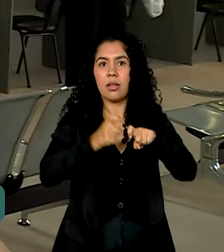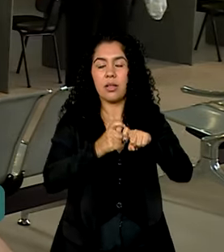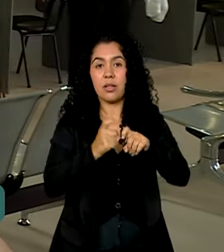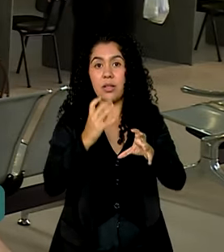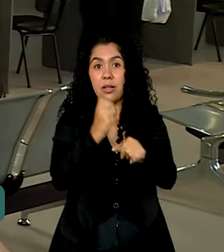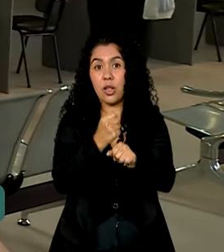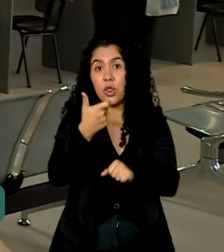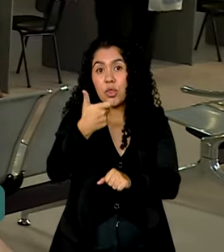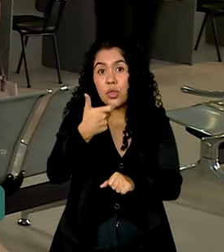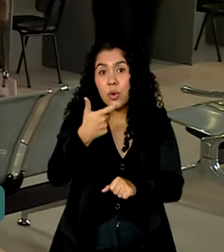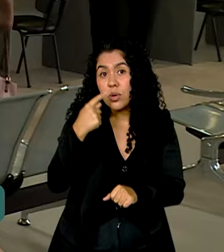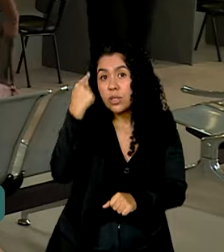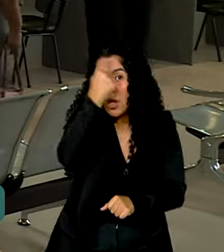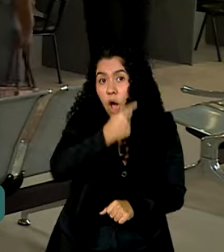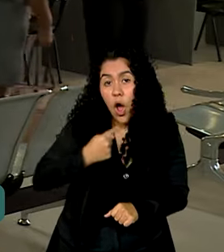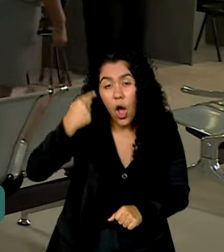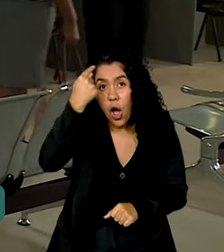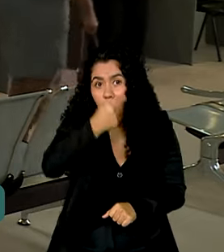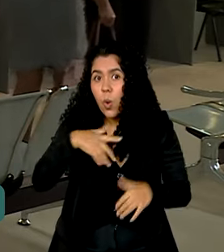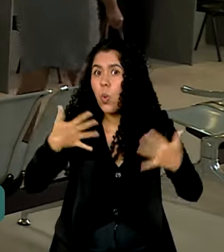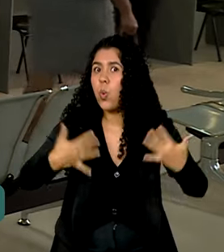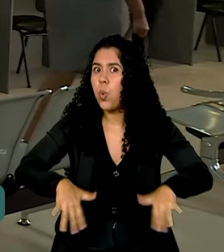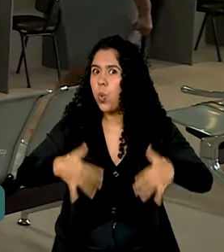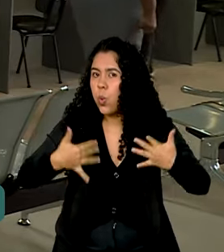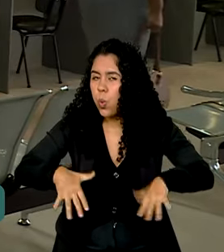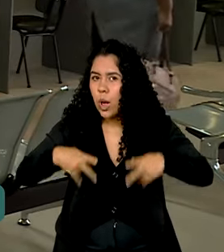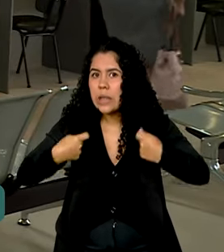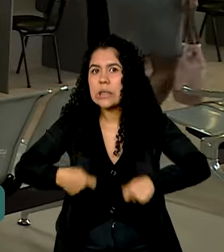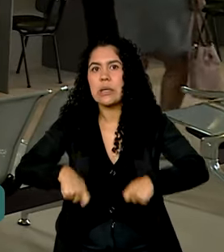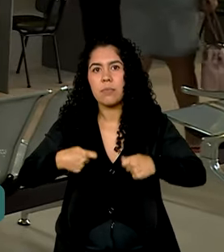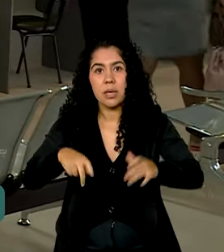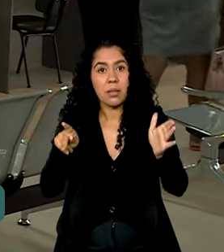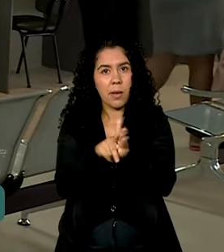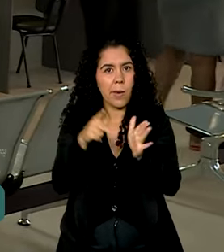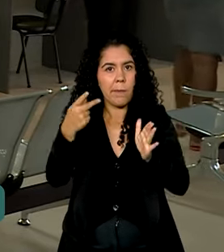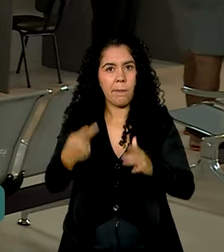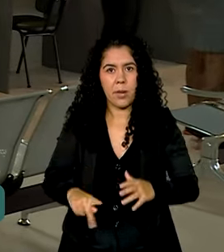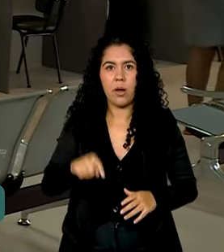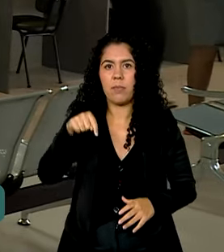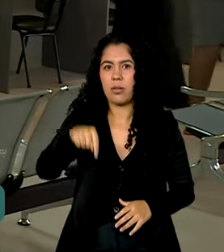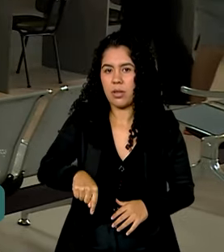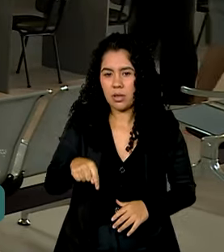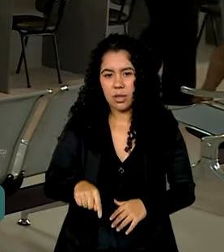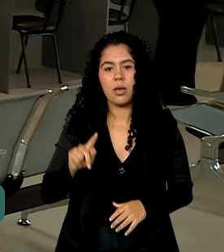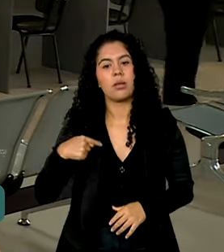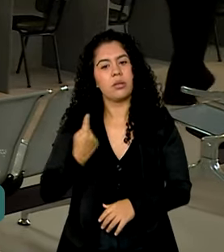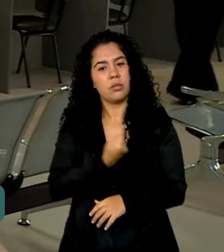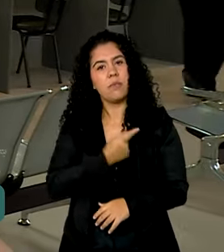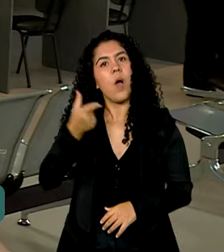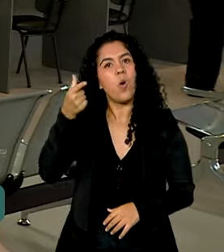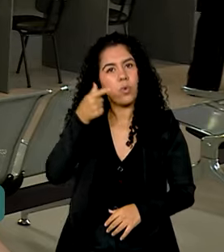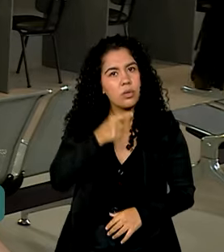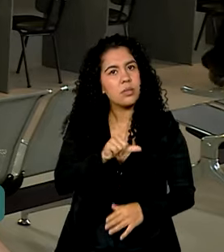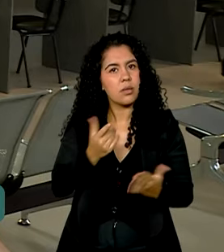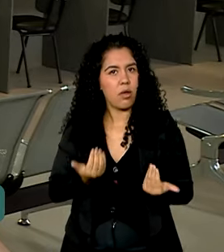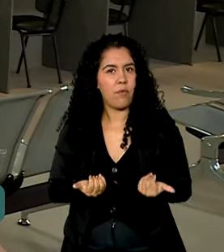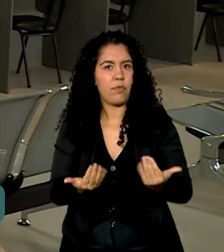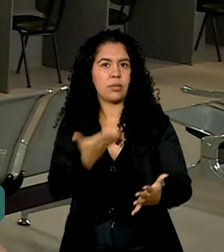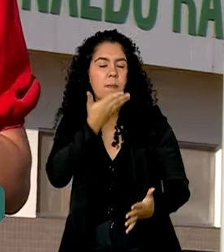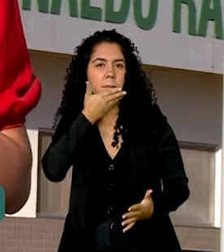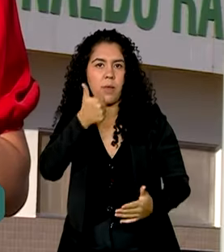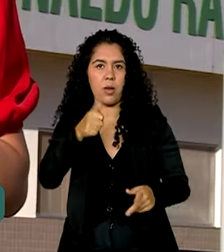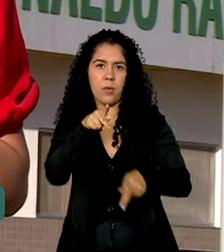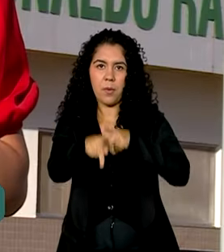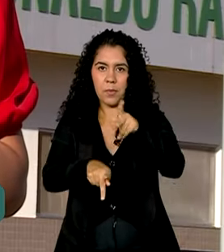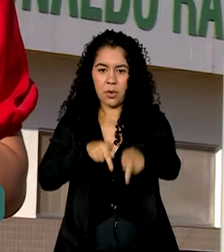de atendimento, né? Ou seja, uma demanda reprimida da região, que agora a gente vai conseguir entregar melhor para a